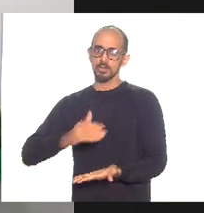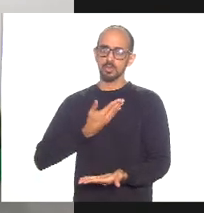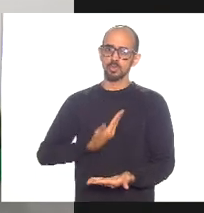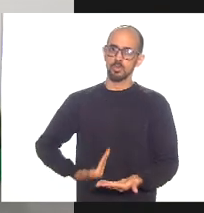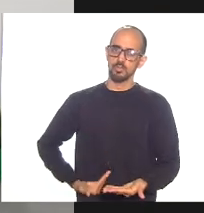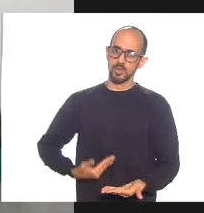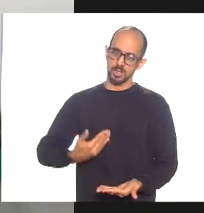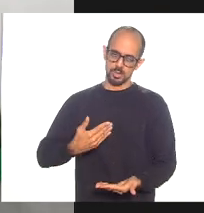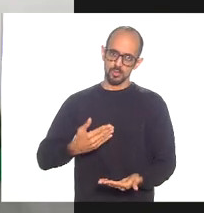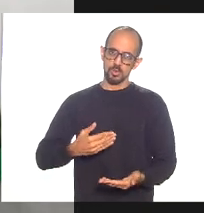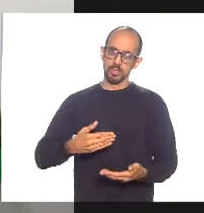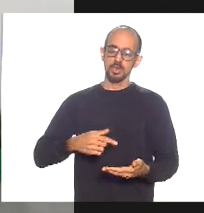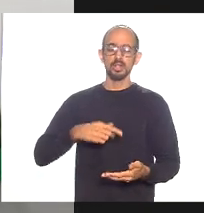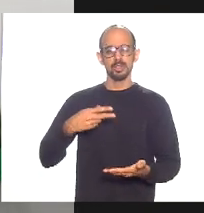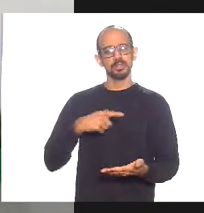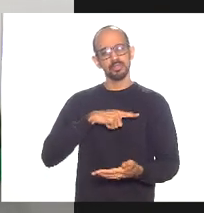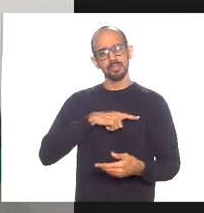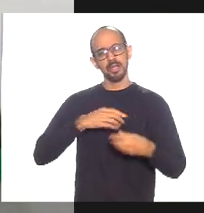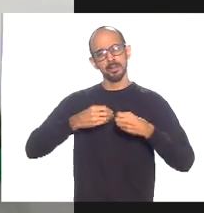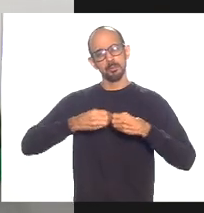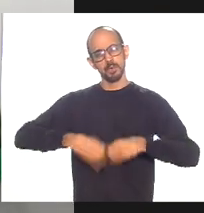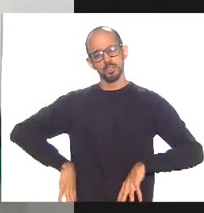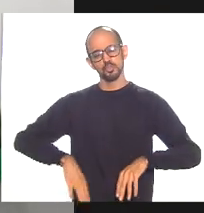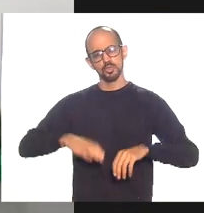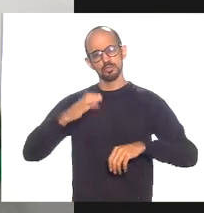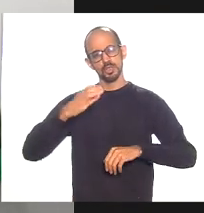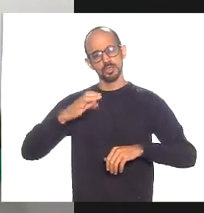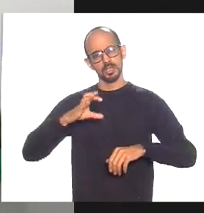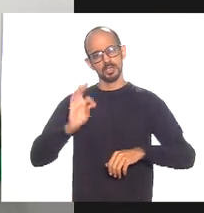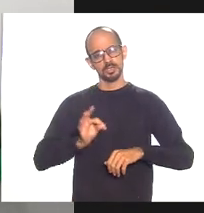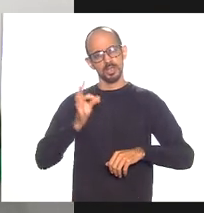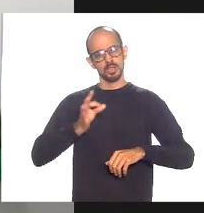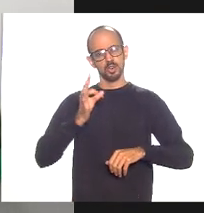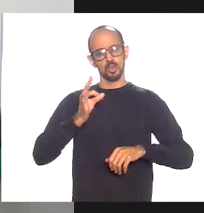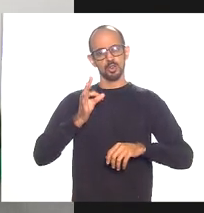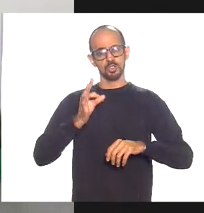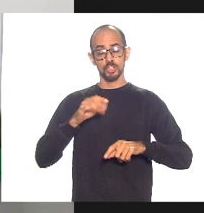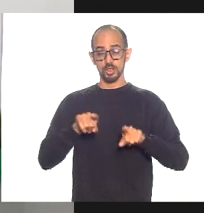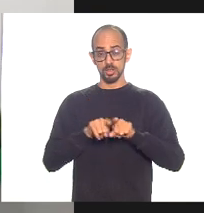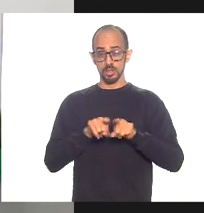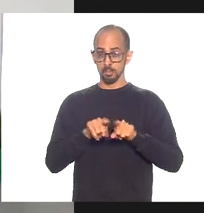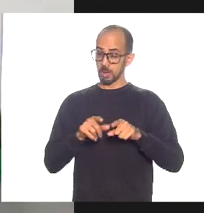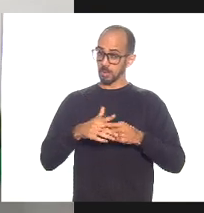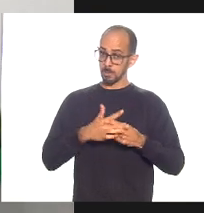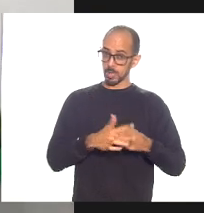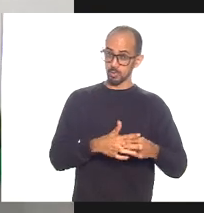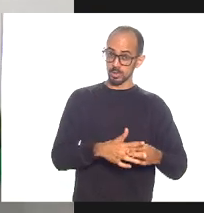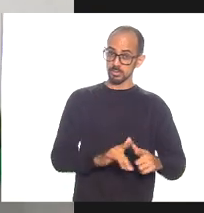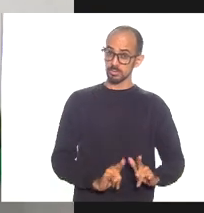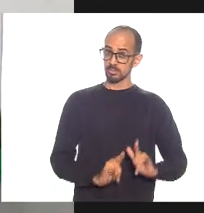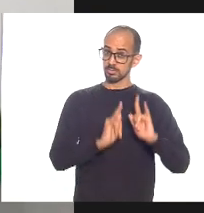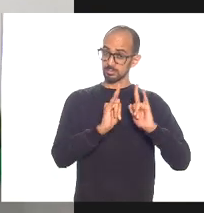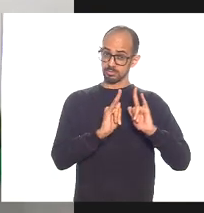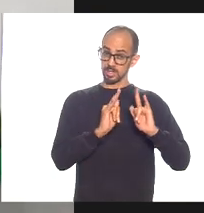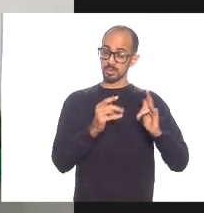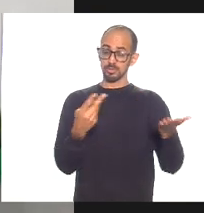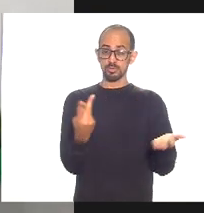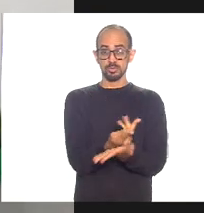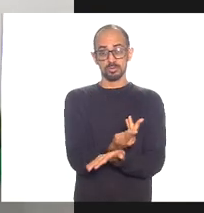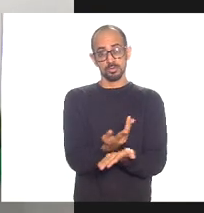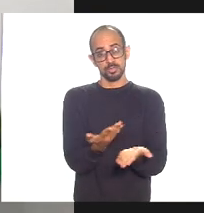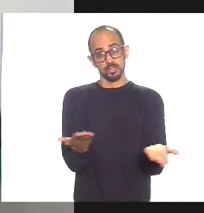portanto, traz prejuízos para a ciência, para a tecnologia e para a manutenção dos prédios hoje em dia